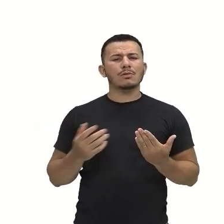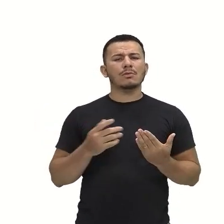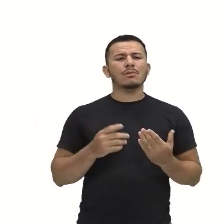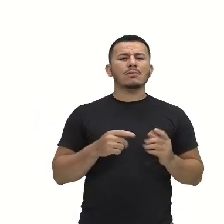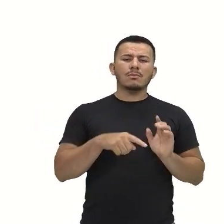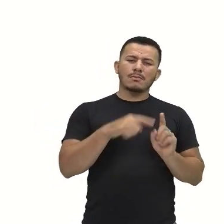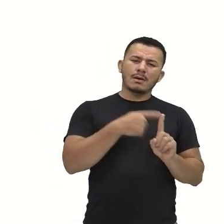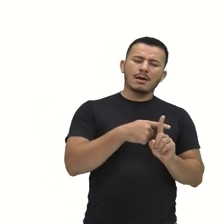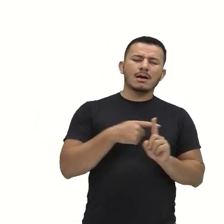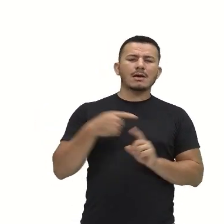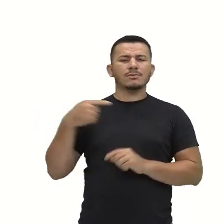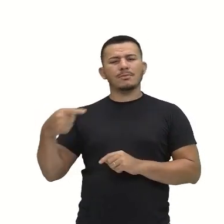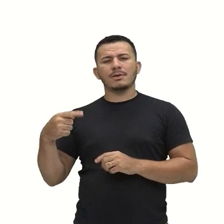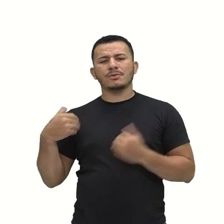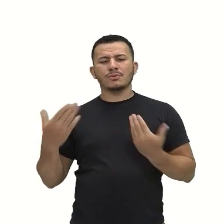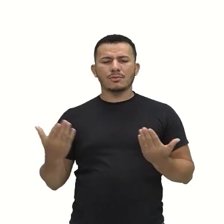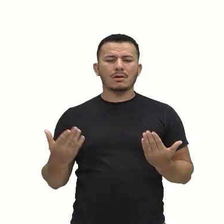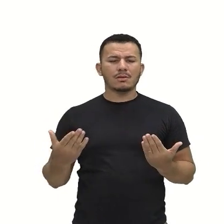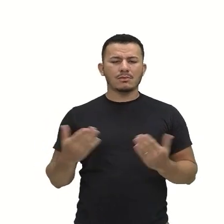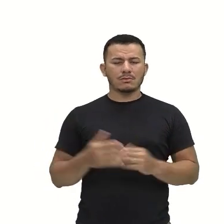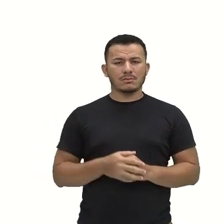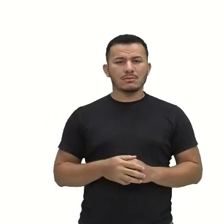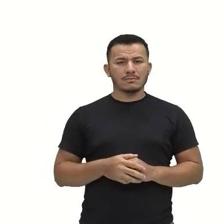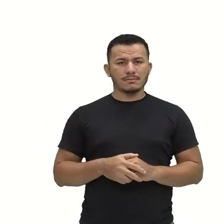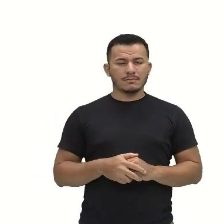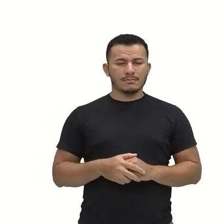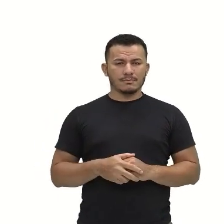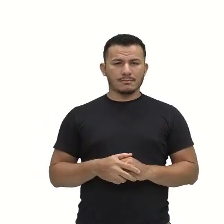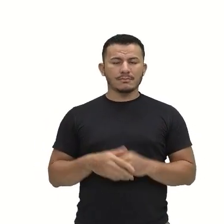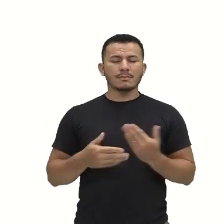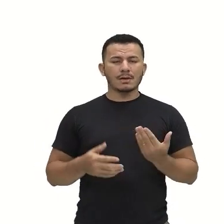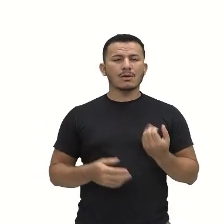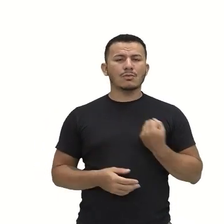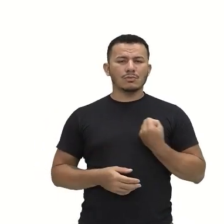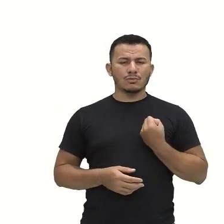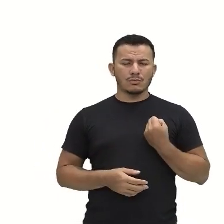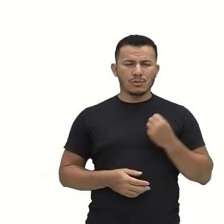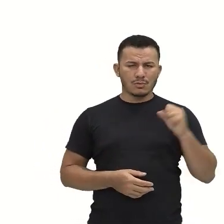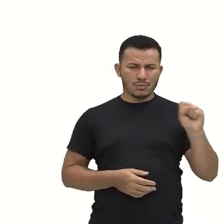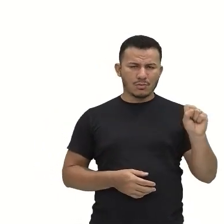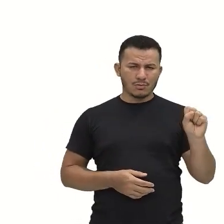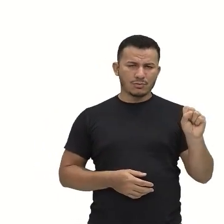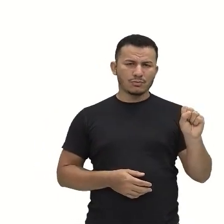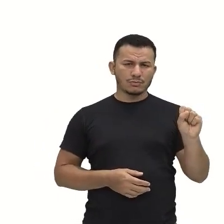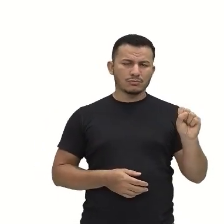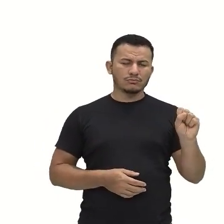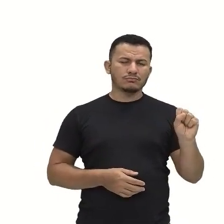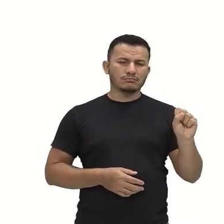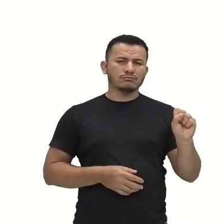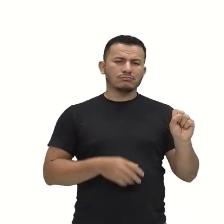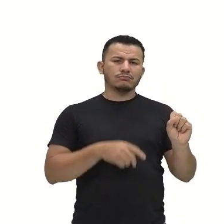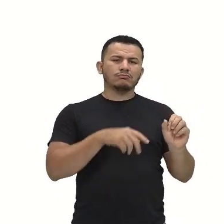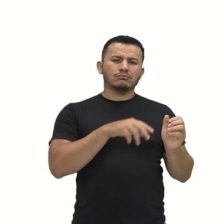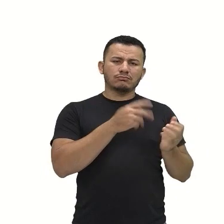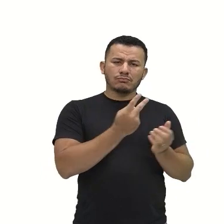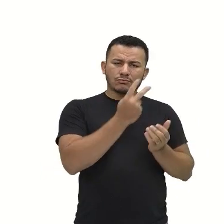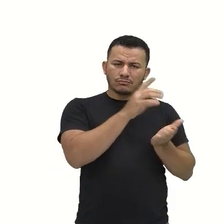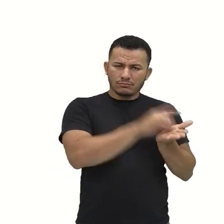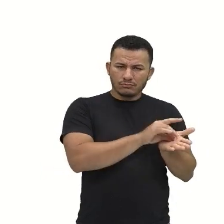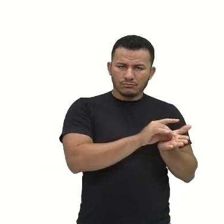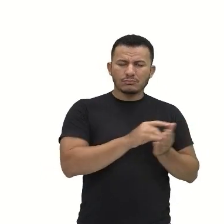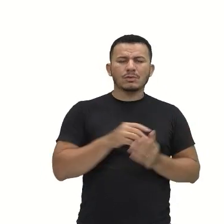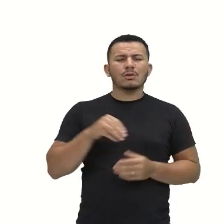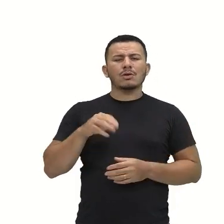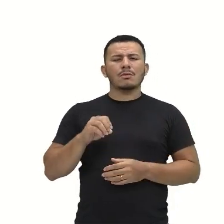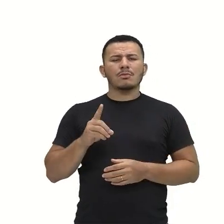fazer mentalmente. Do maior em módulo. O módulo de mais 8 é 8. O módulo de menos 6 é 6.